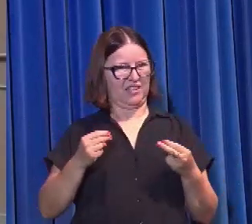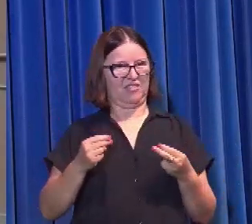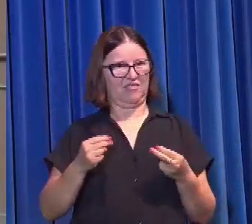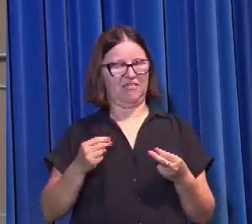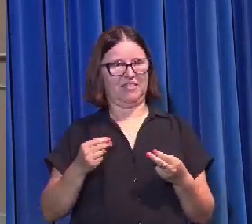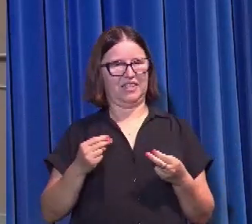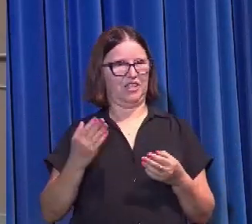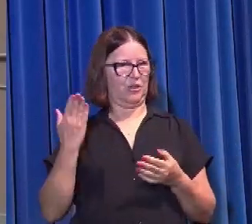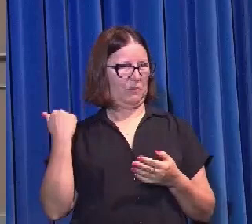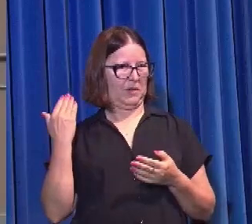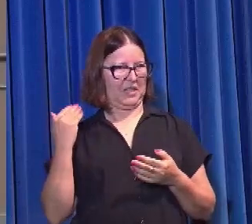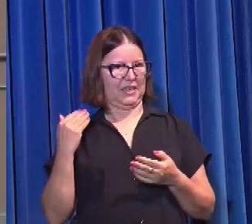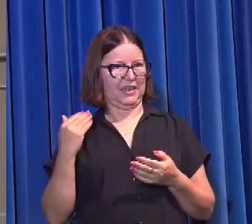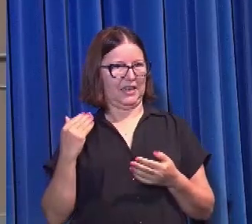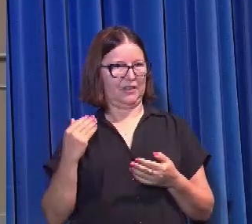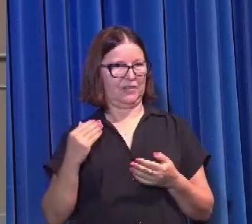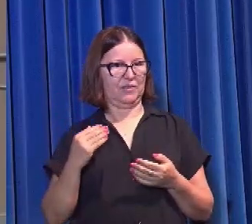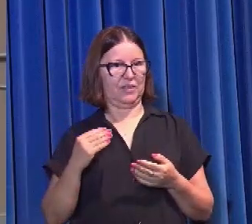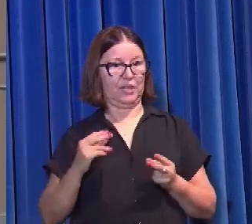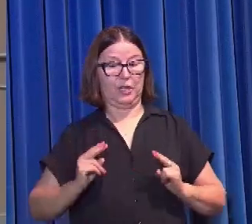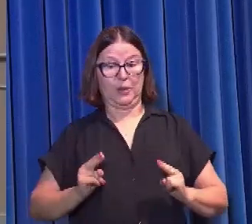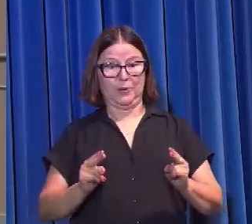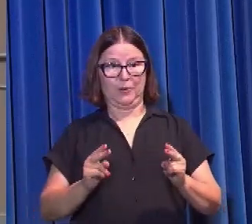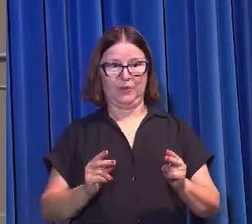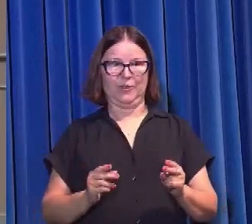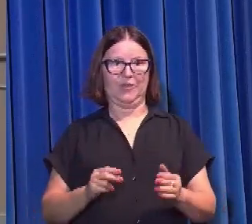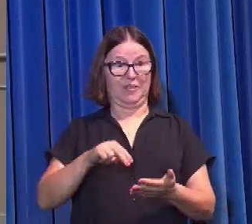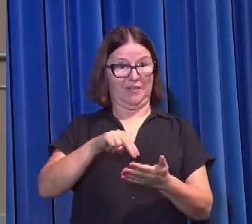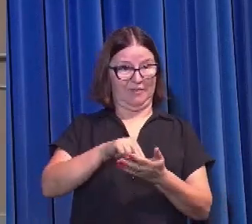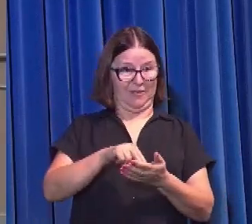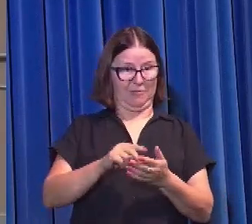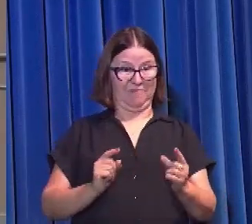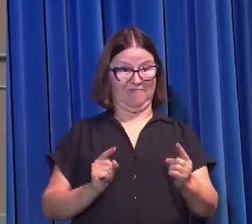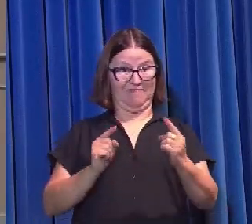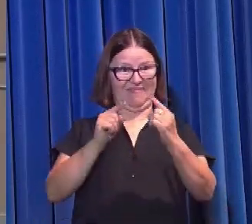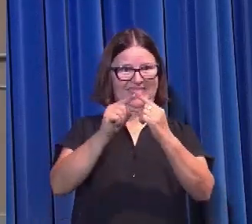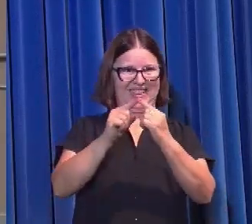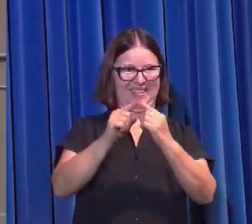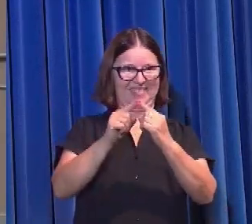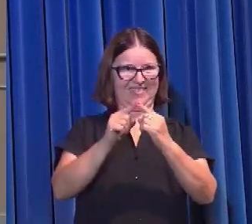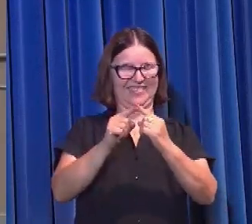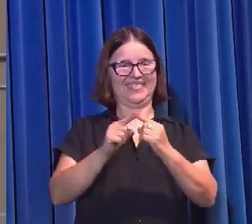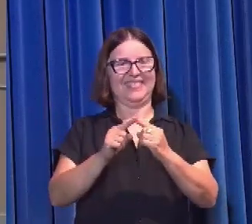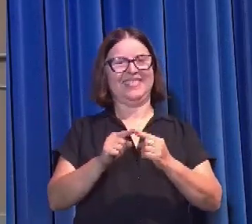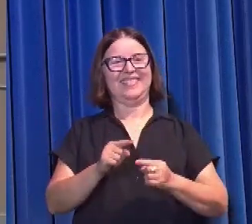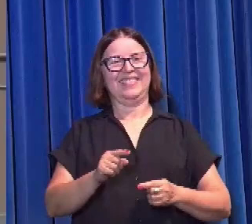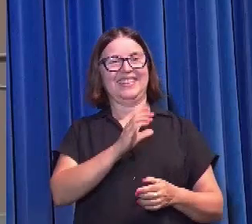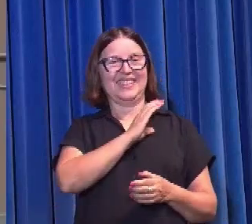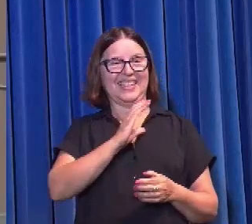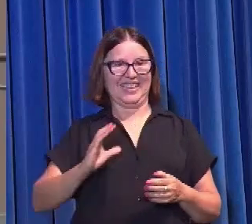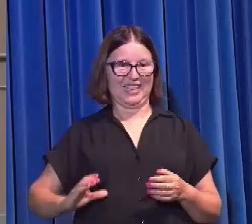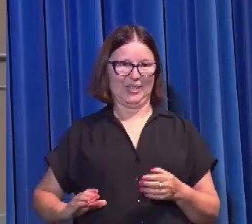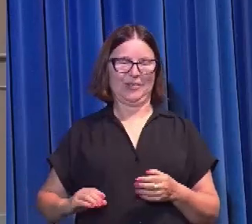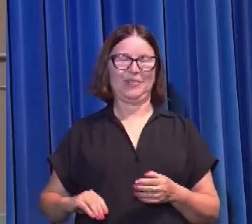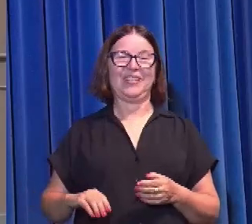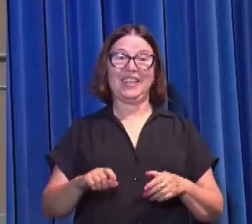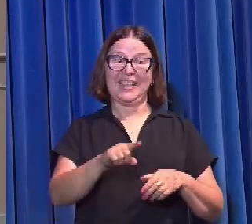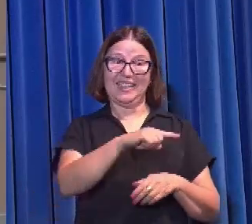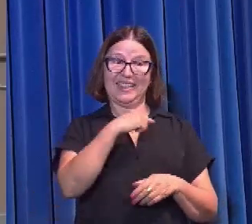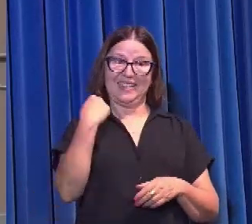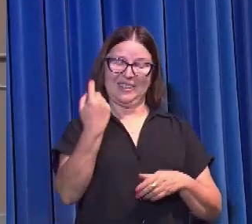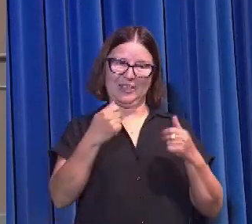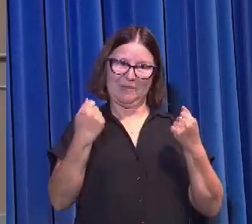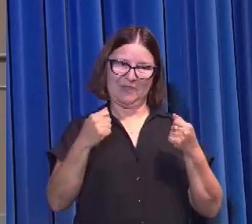fazer como igreja. Nós devemos nos esforçar diligentemente, irmãos, juntos, como igreja, até que